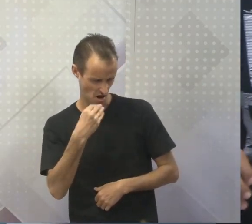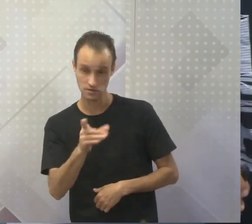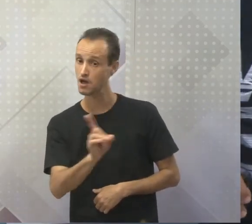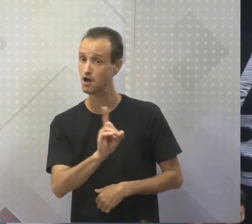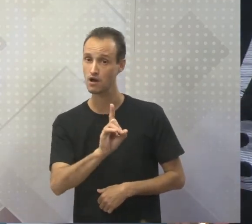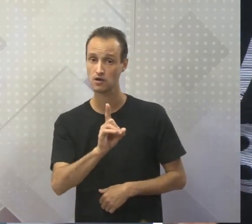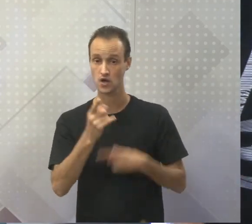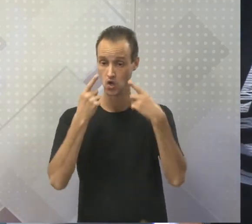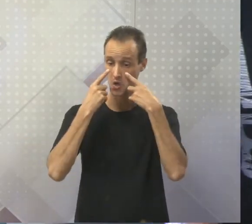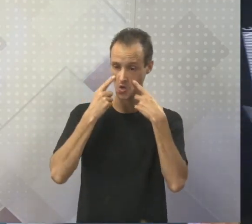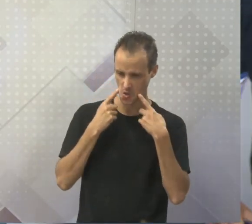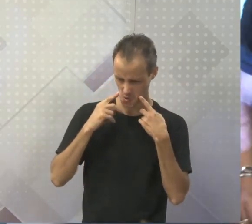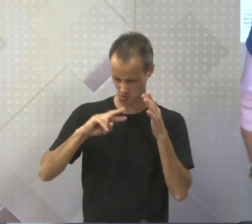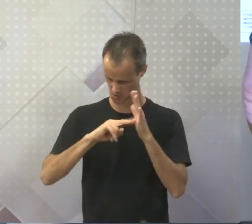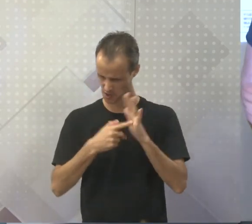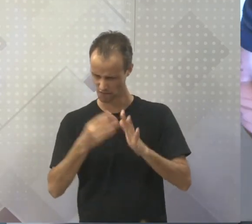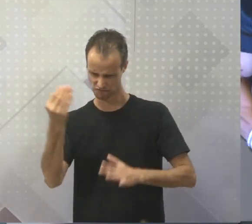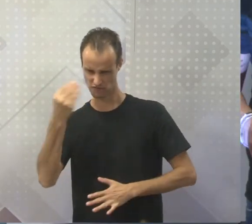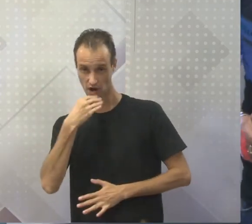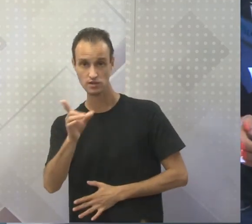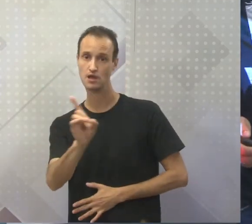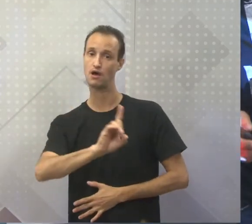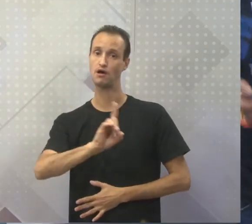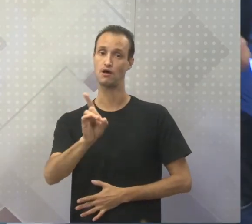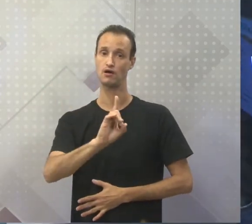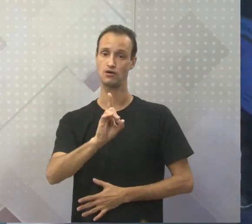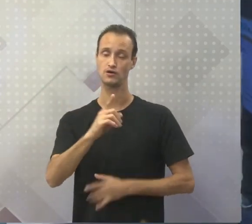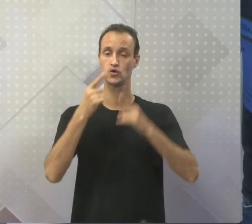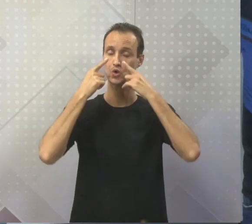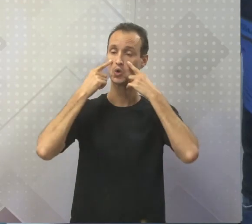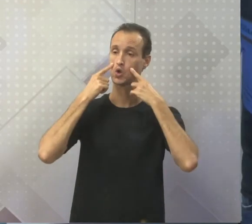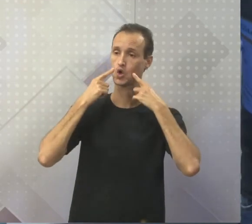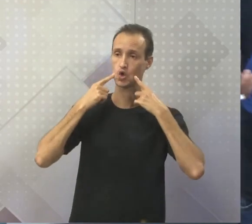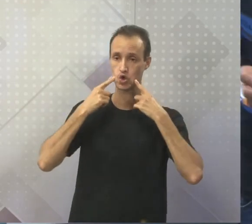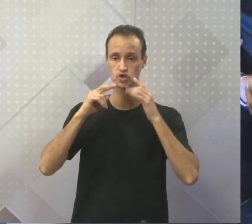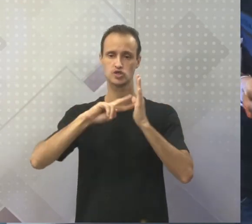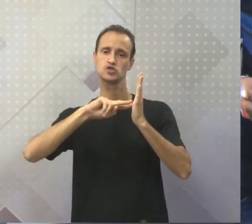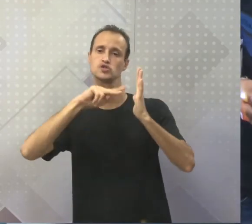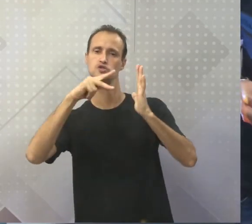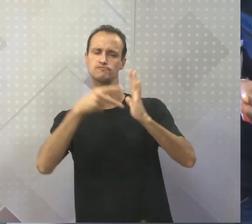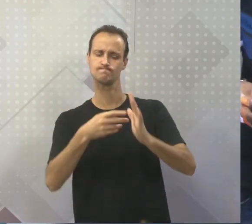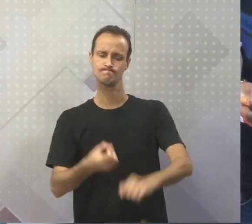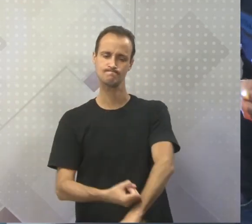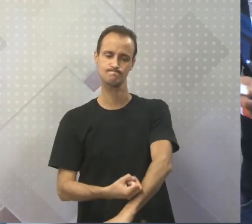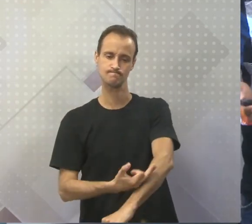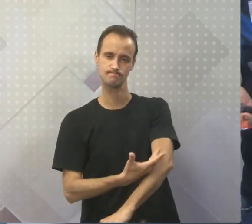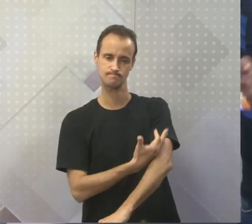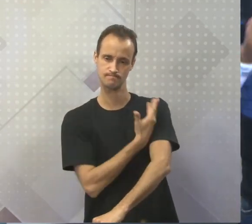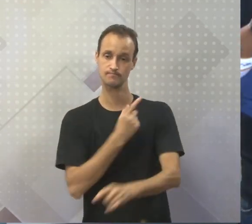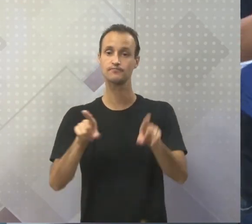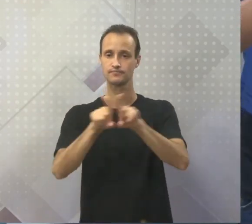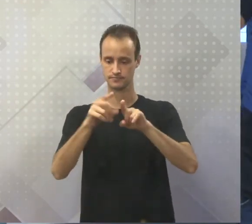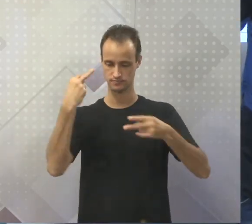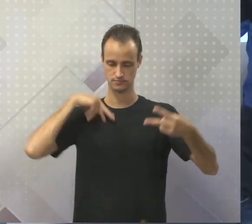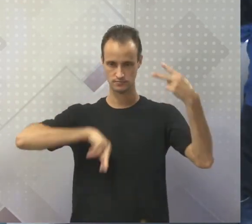Chorar não é sinônimo de fraqueza, gente. Chorar é sinônimo de sentimento e